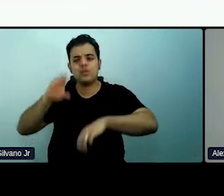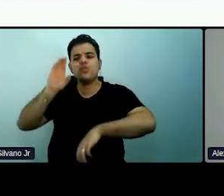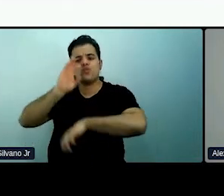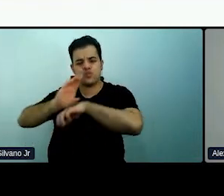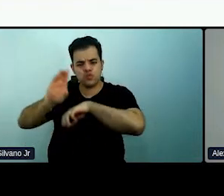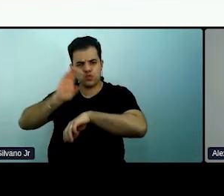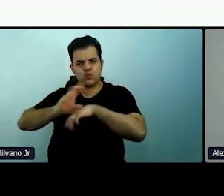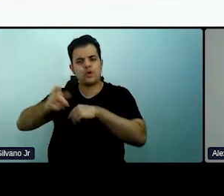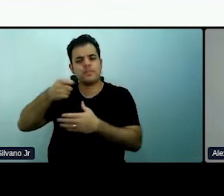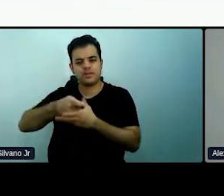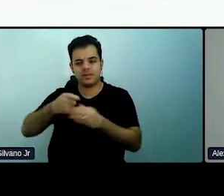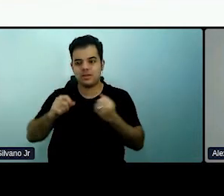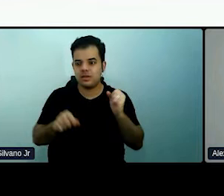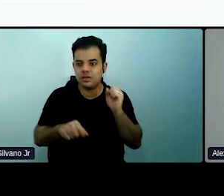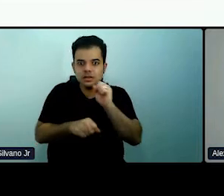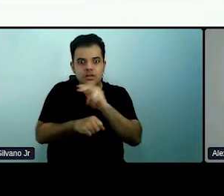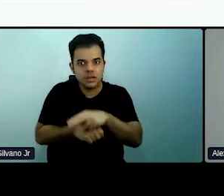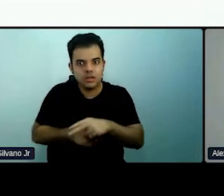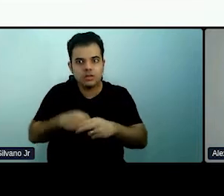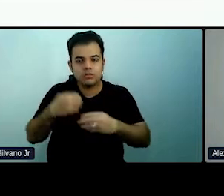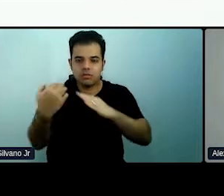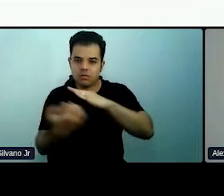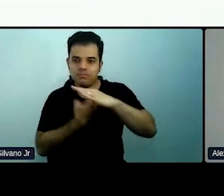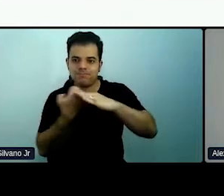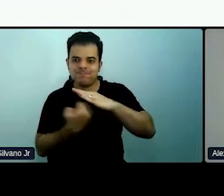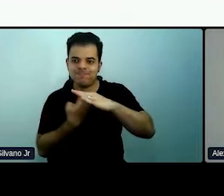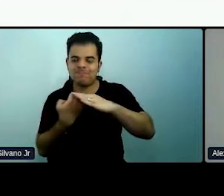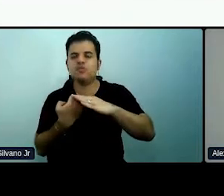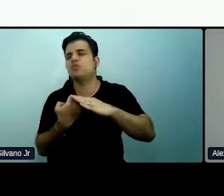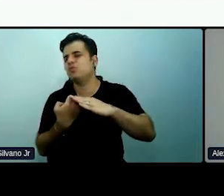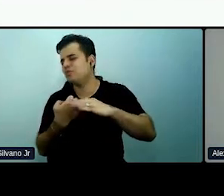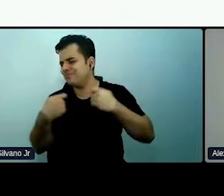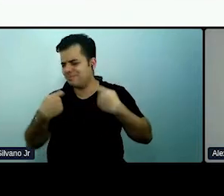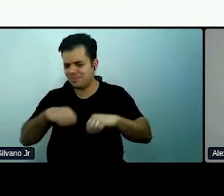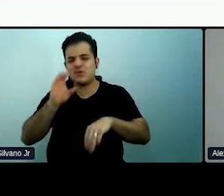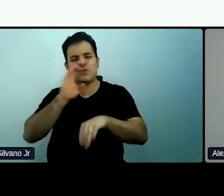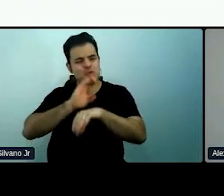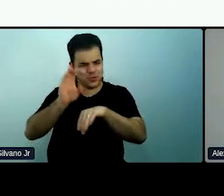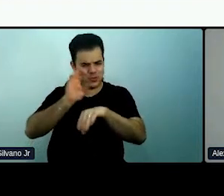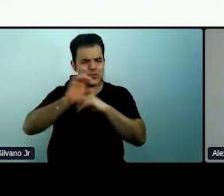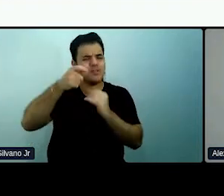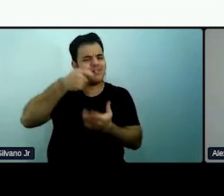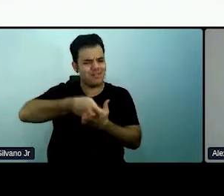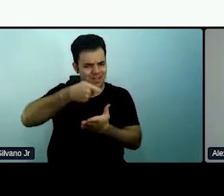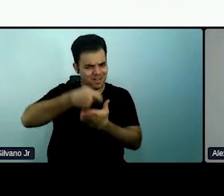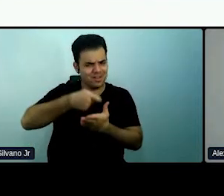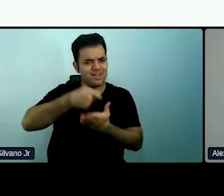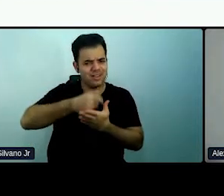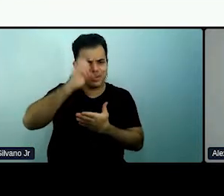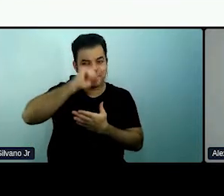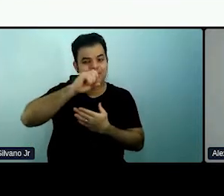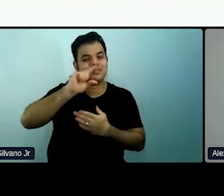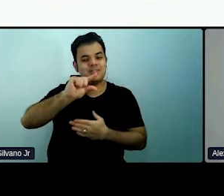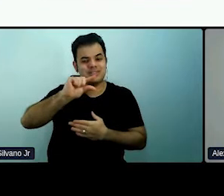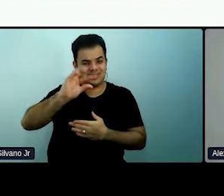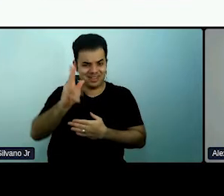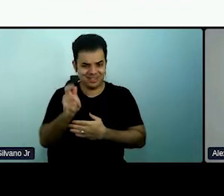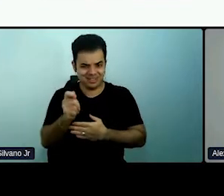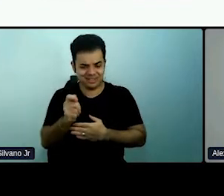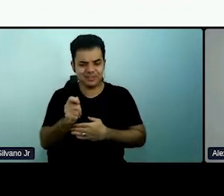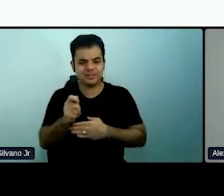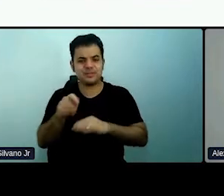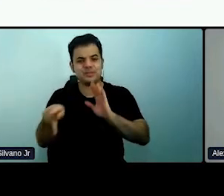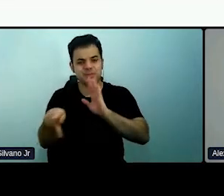Quando a gente entra numa empresa, normalmente a gente tem aqueles cursos obrigatórios. E aí na Serasa